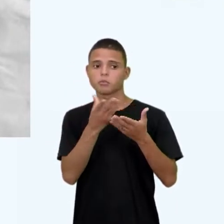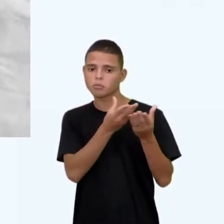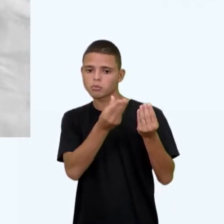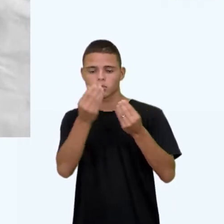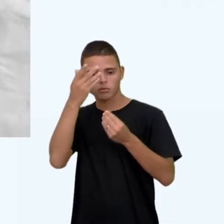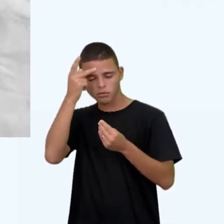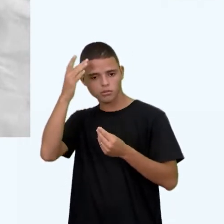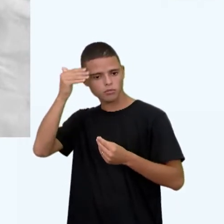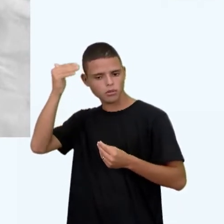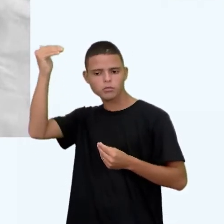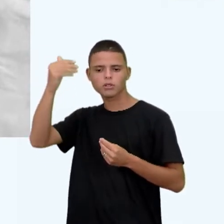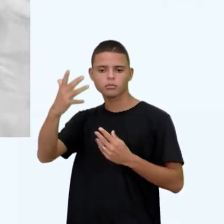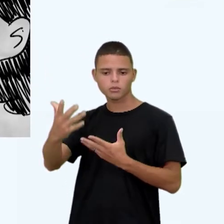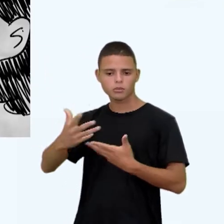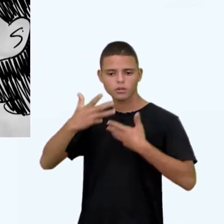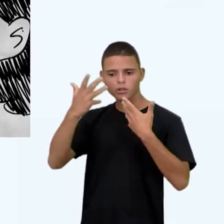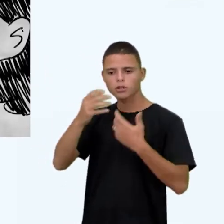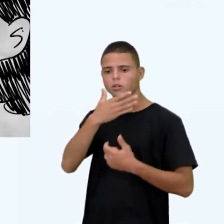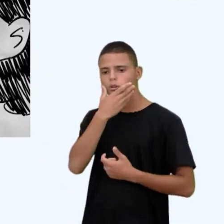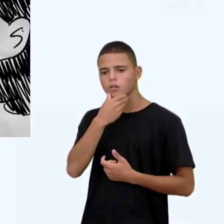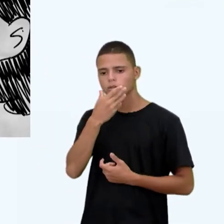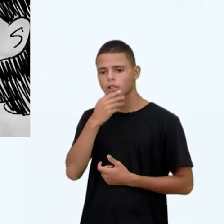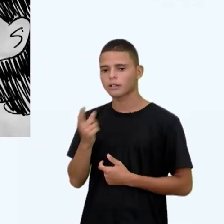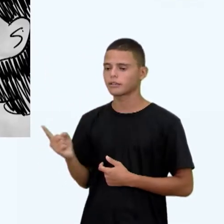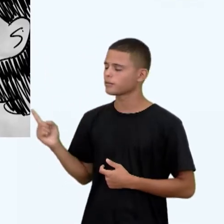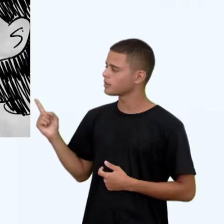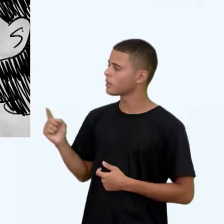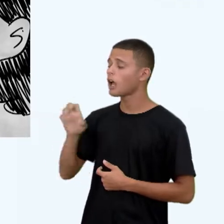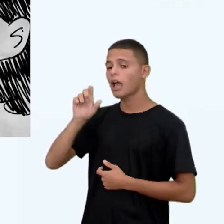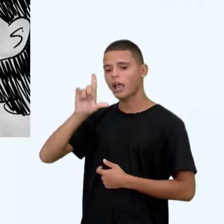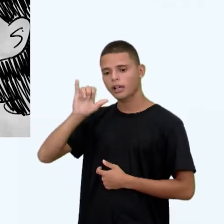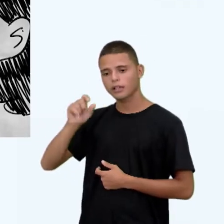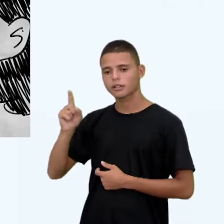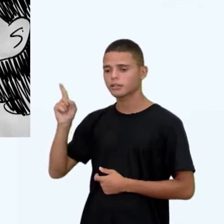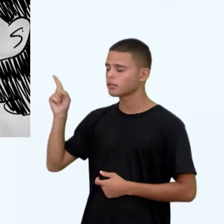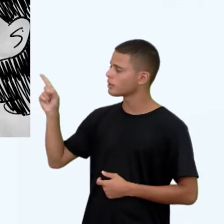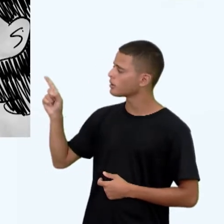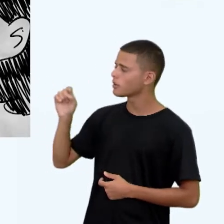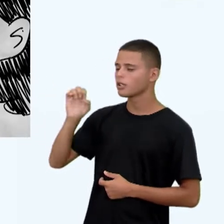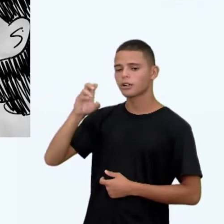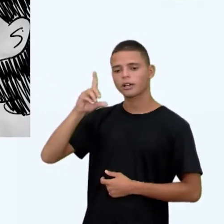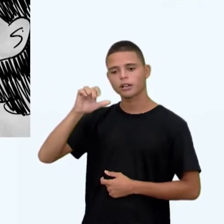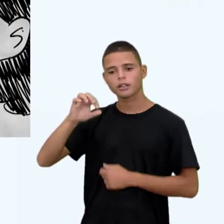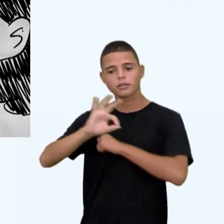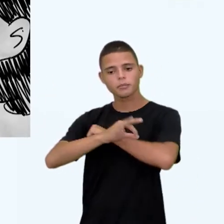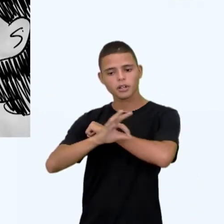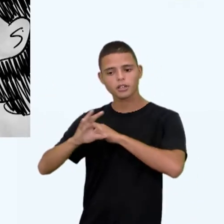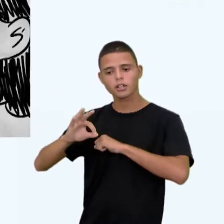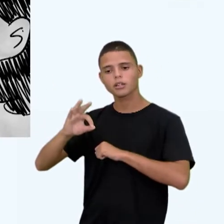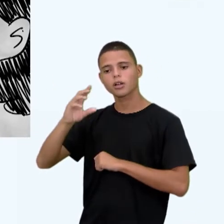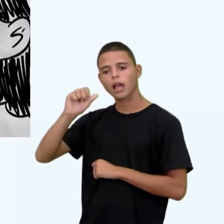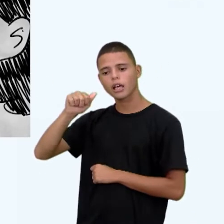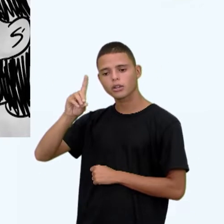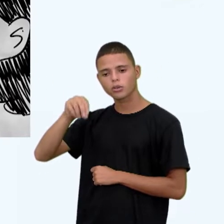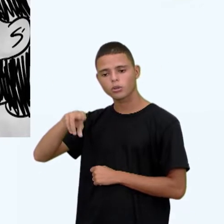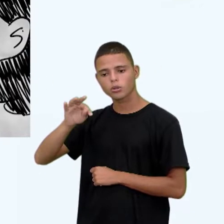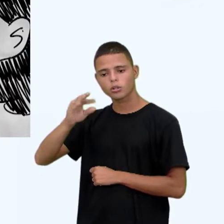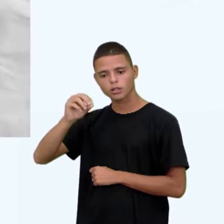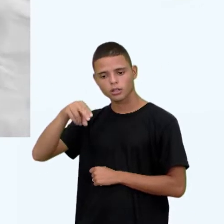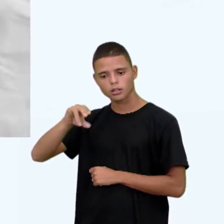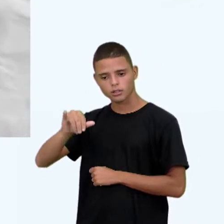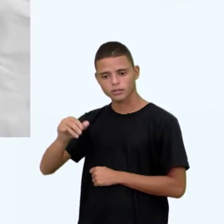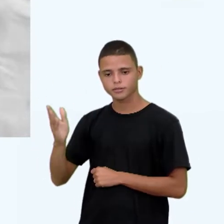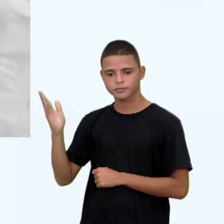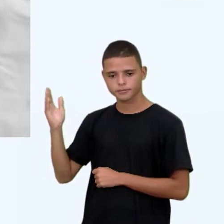Art Nouveau. Entre eles, Émile Floch, Émile Gallé e o arquiteto espanhol Antoni Gaudí. Esse foi responsável